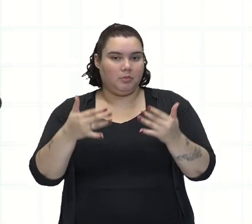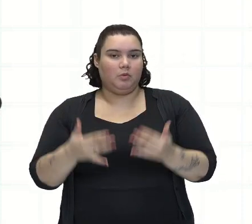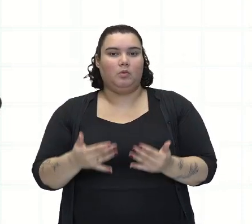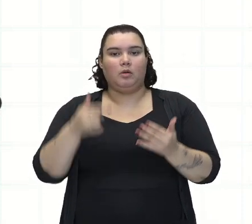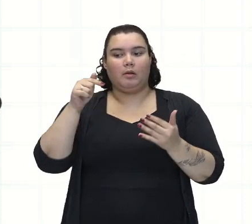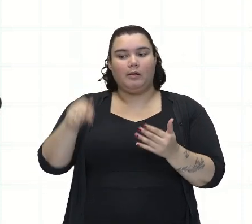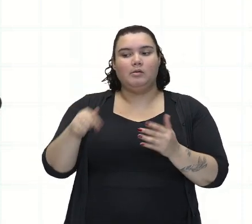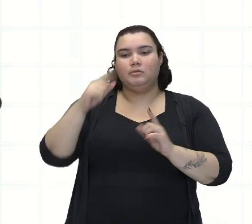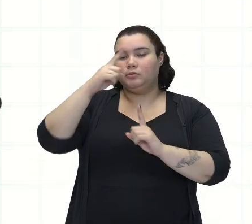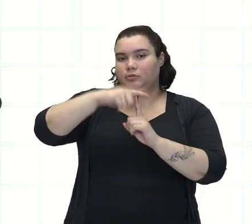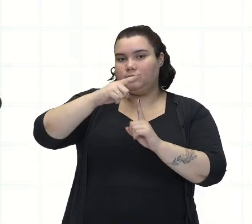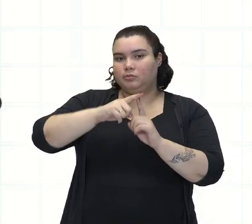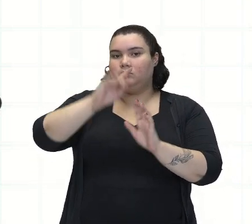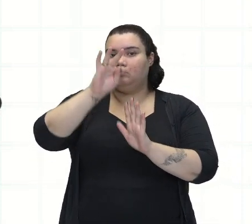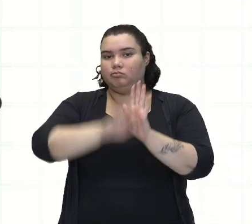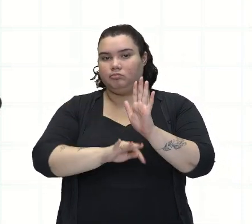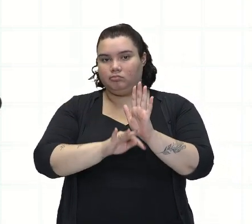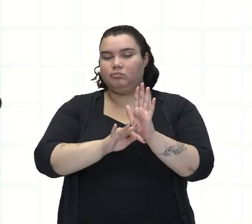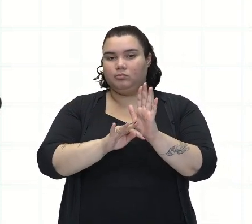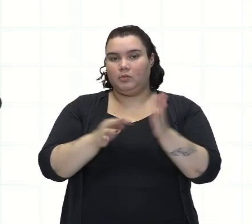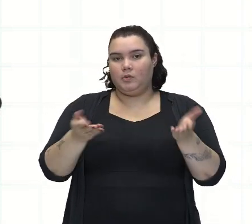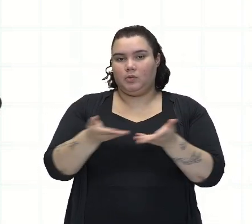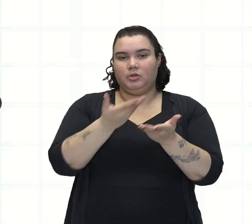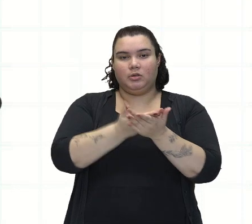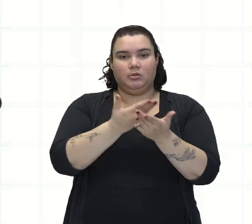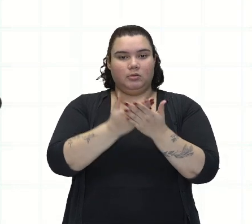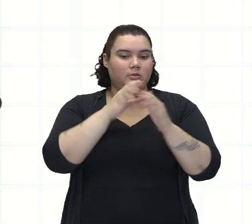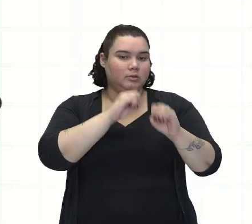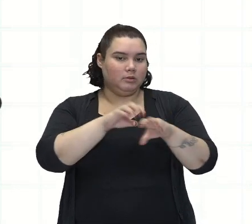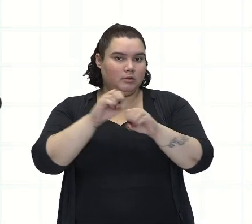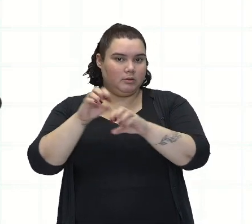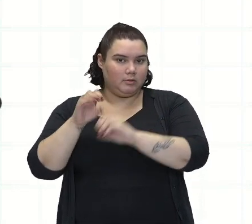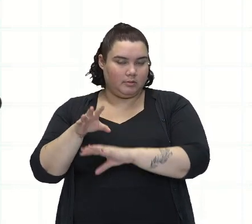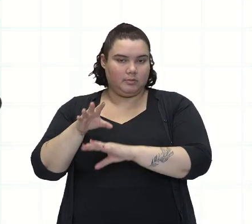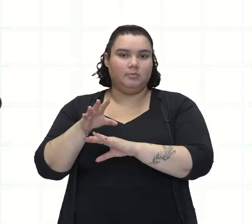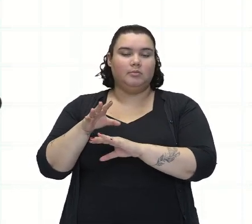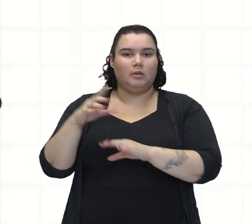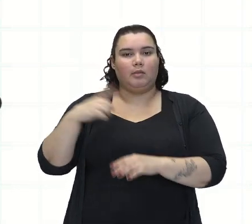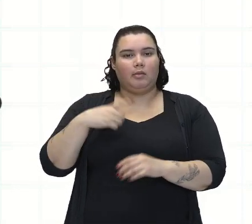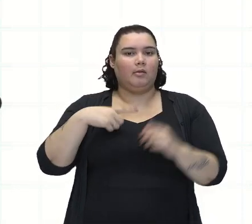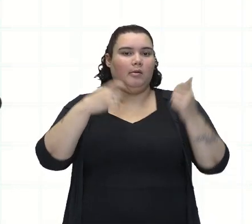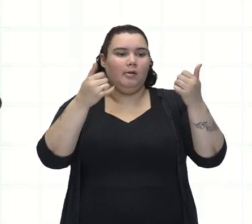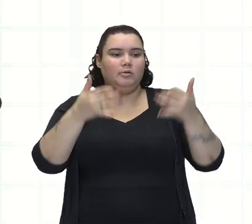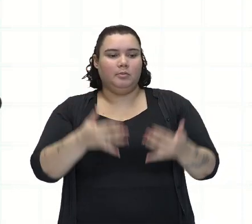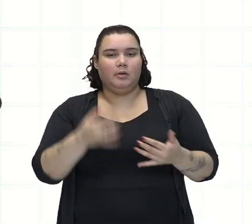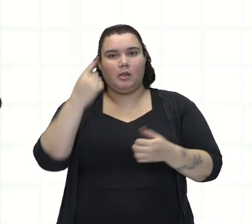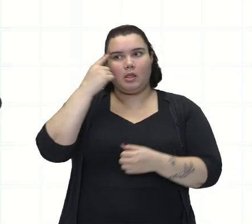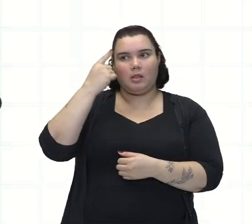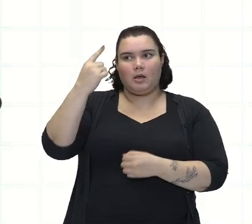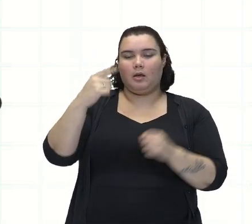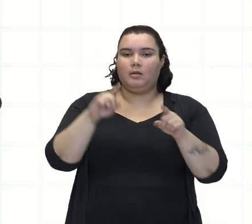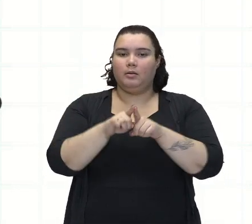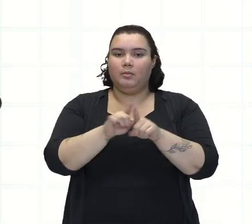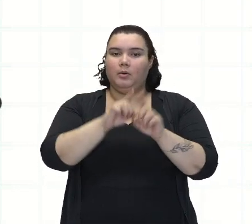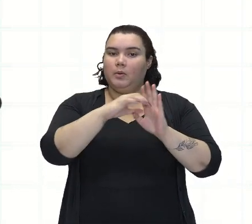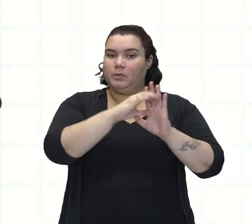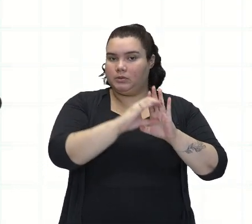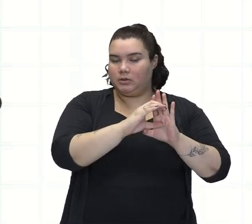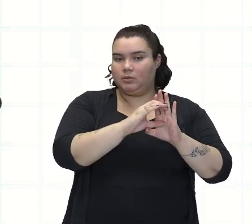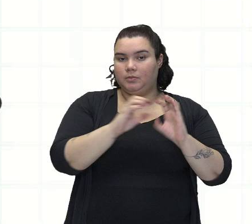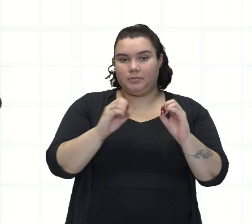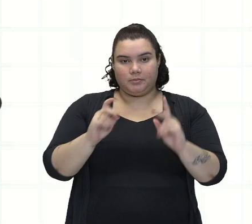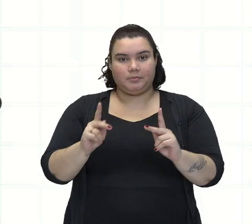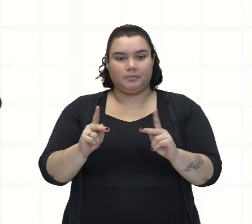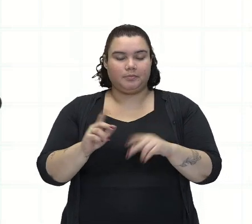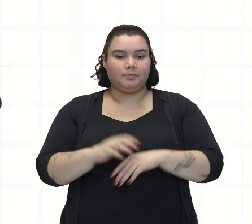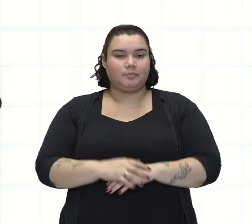de texto na nossa aula, colocando os conceitos e também as ideias, certo, turma? Então,